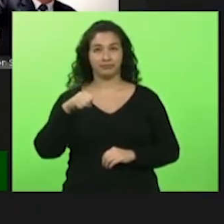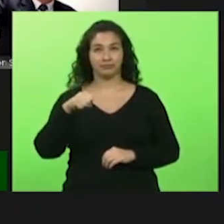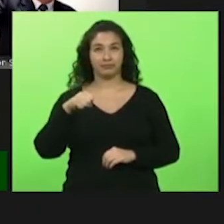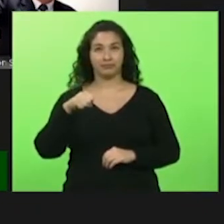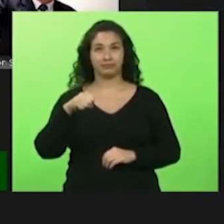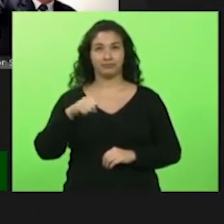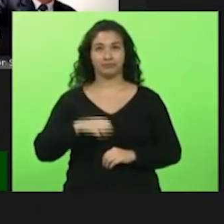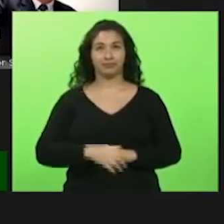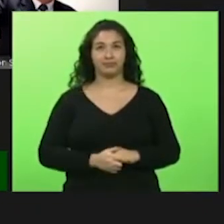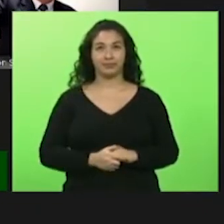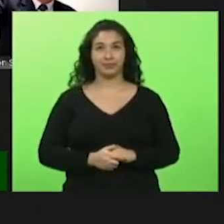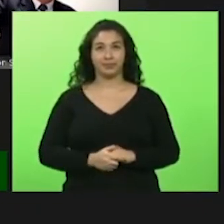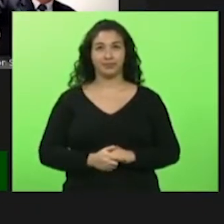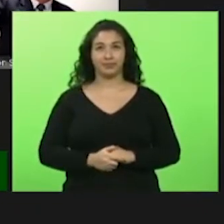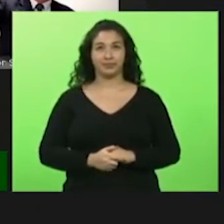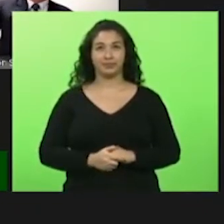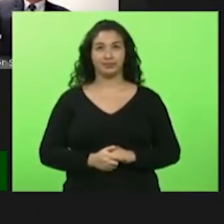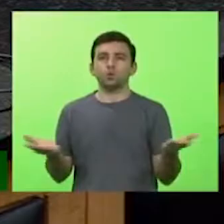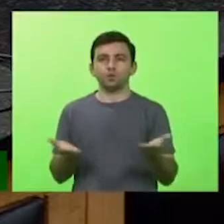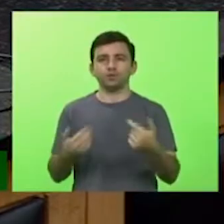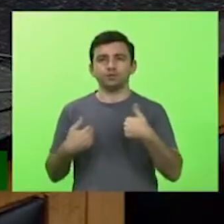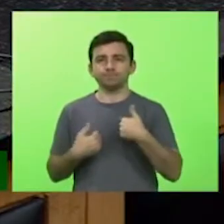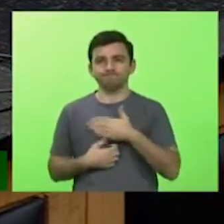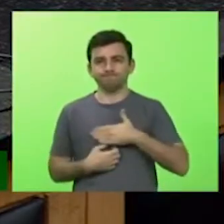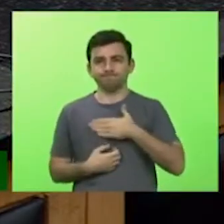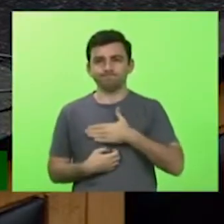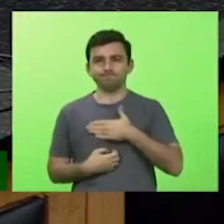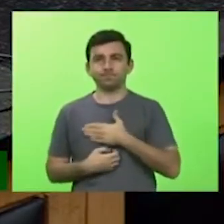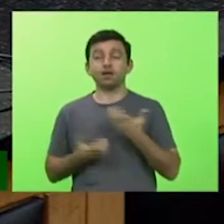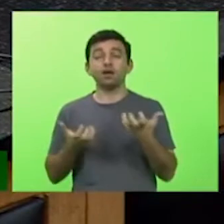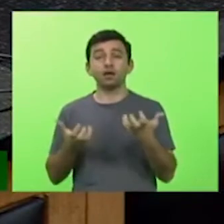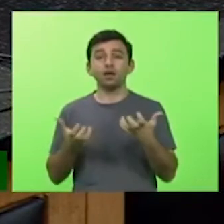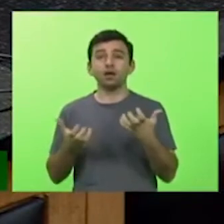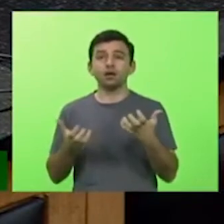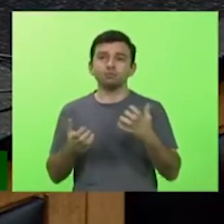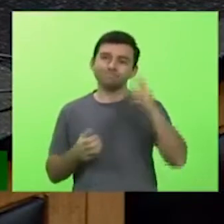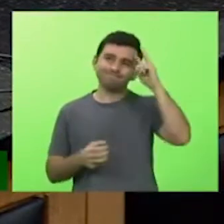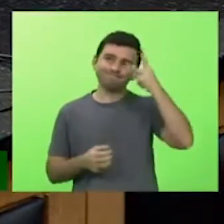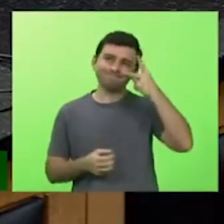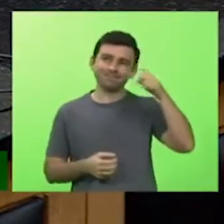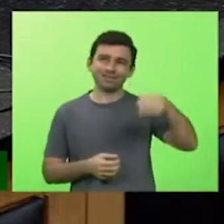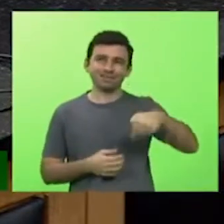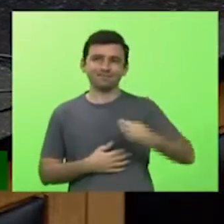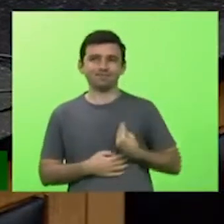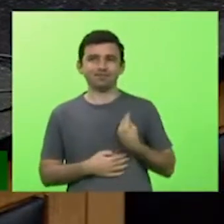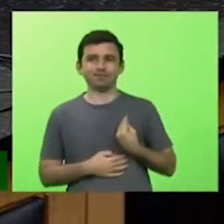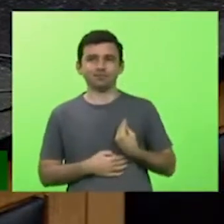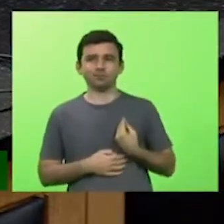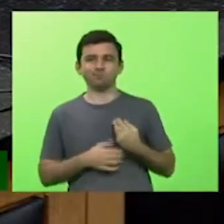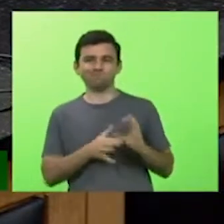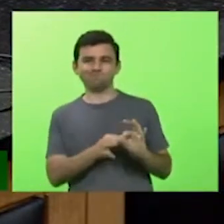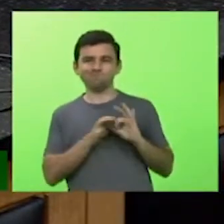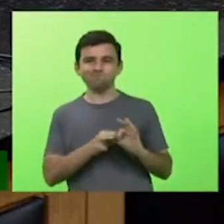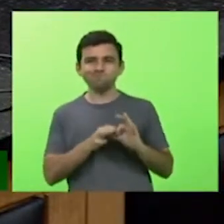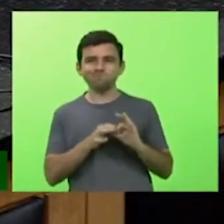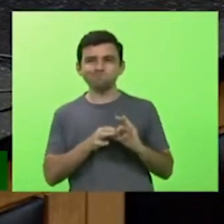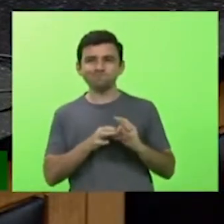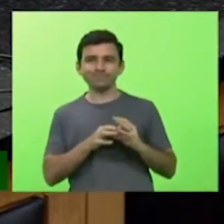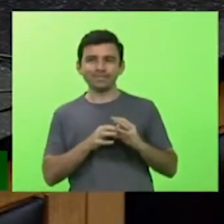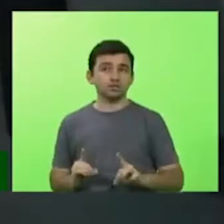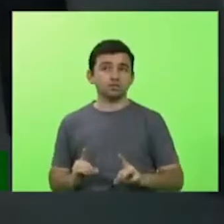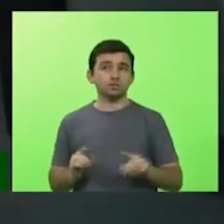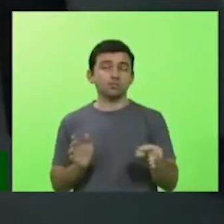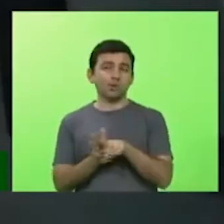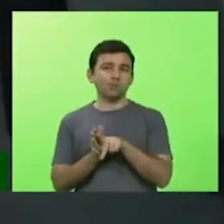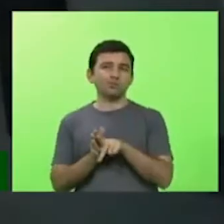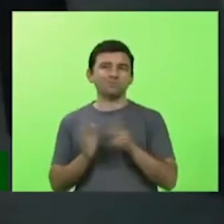em recursos para os municípios catarinenses, através de mais de 1.000 emendas individuais. Apesar de impositivas,